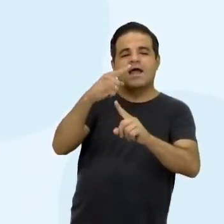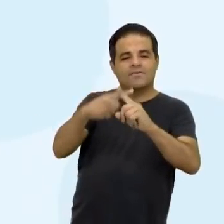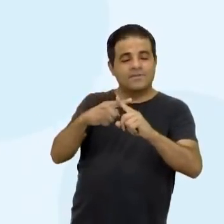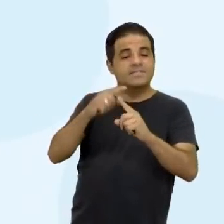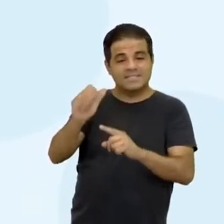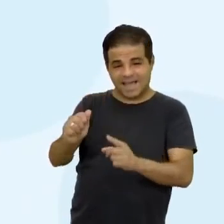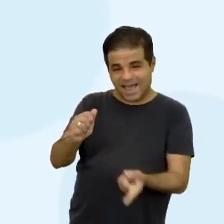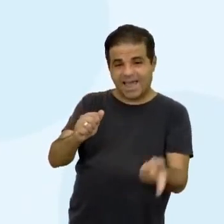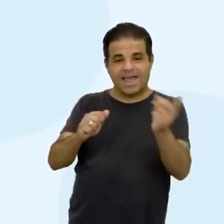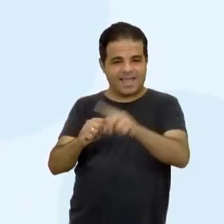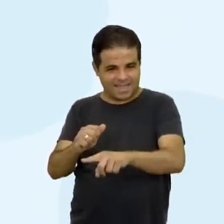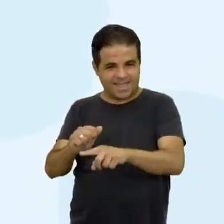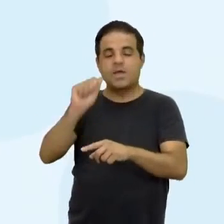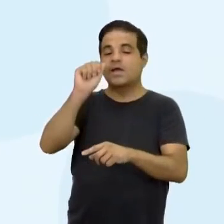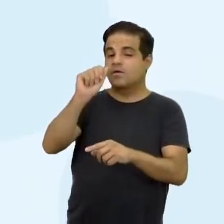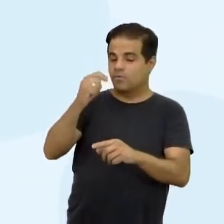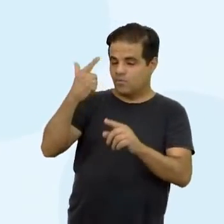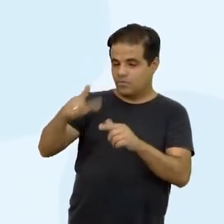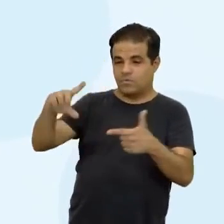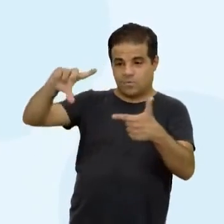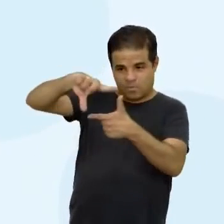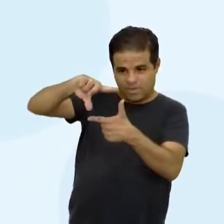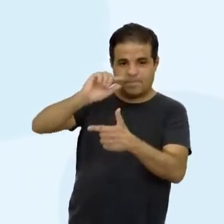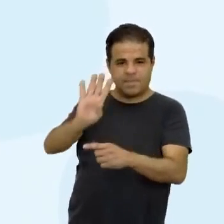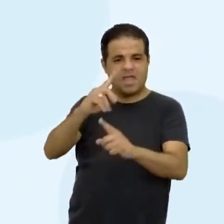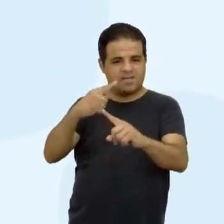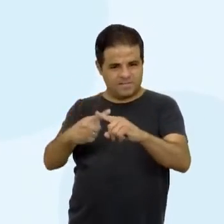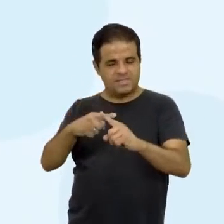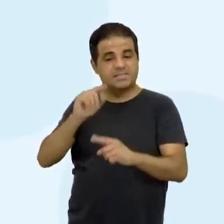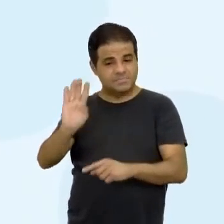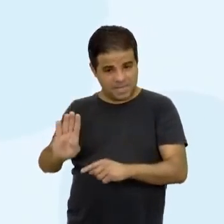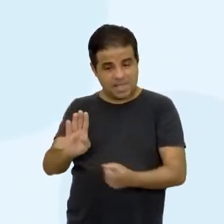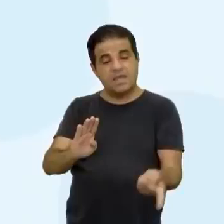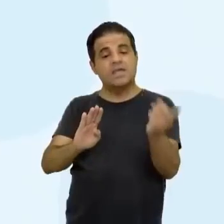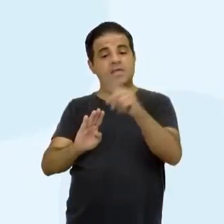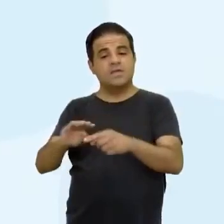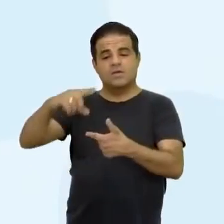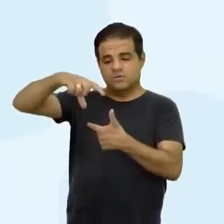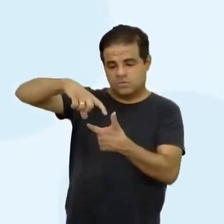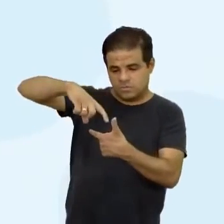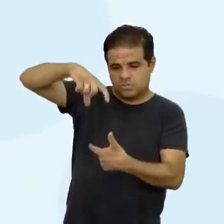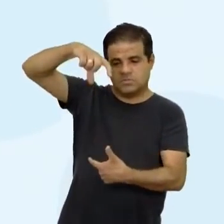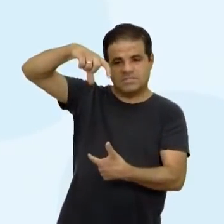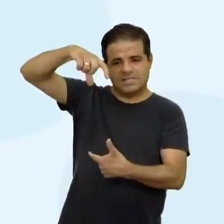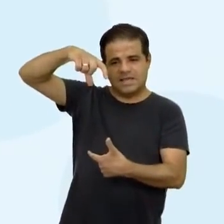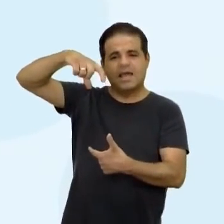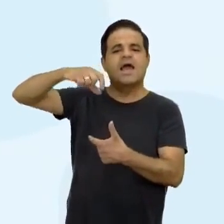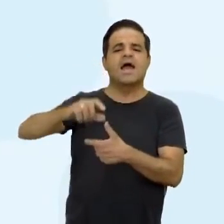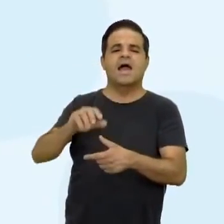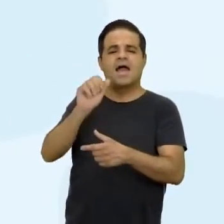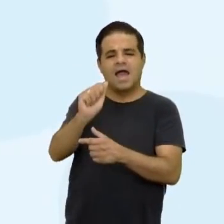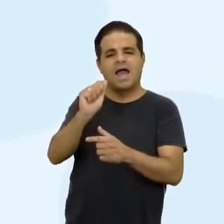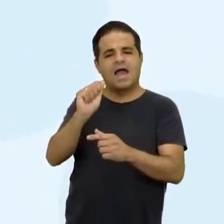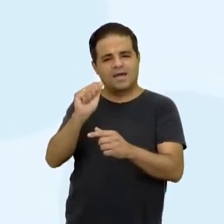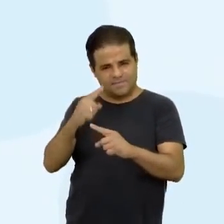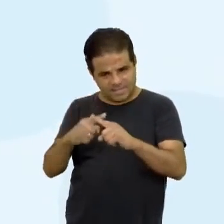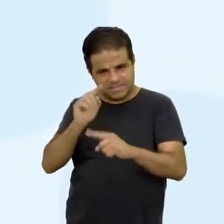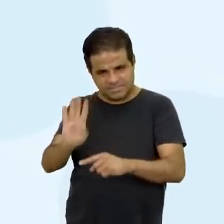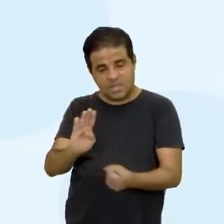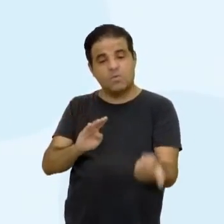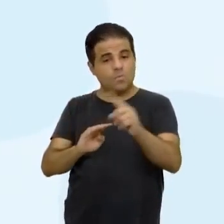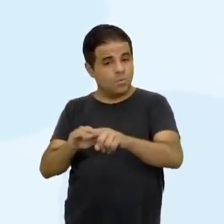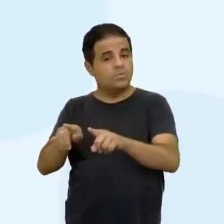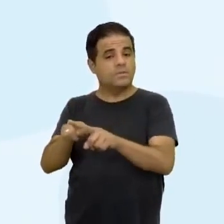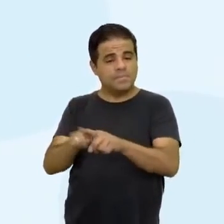vezes ar o tamanho desse lado desse quadradinho B vezes b e este retângulo às vezes b e este a